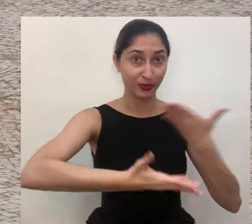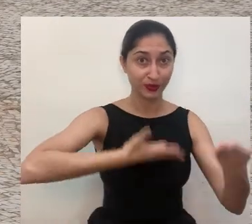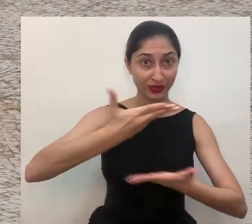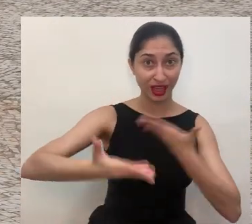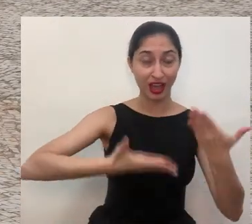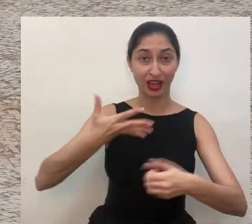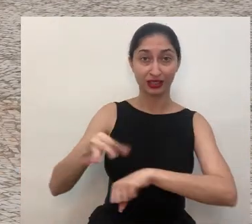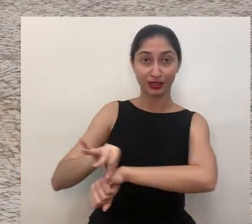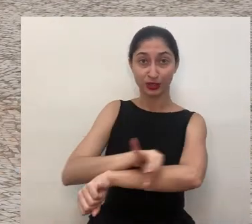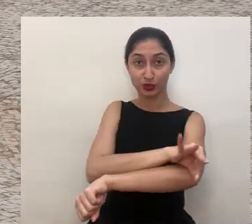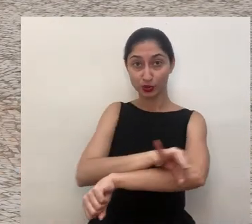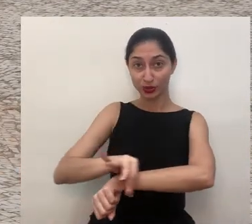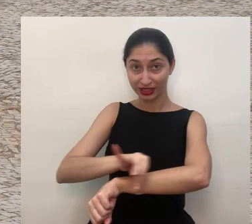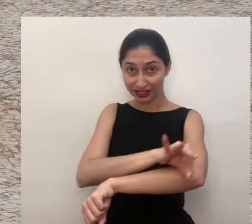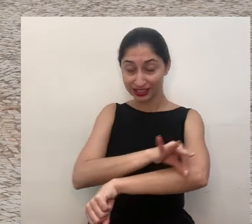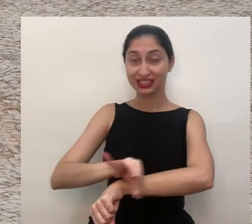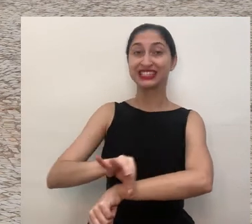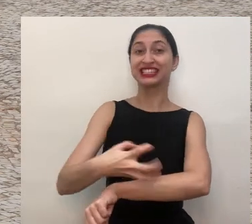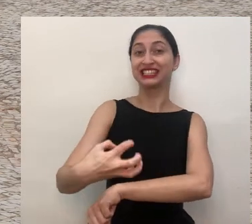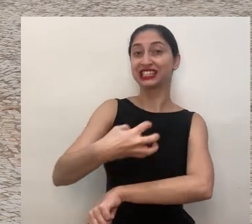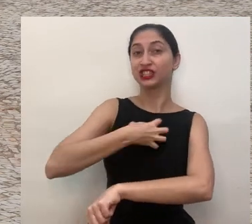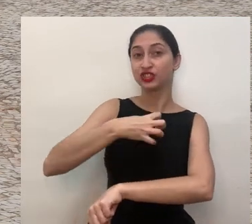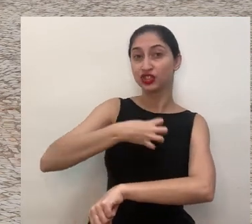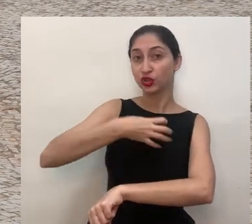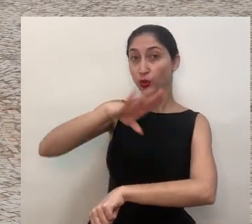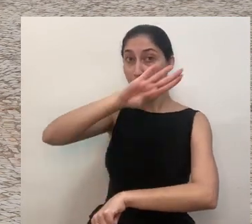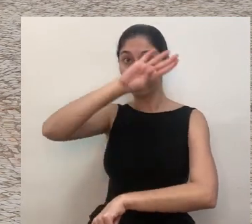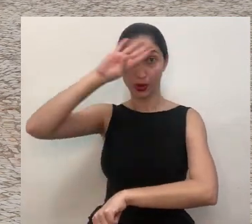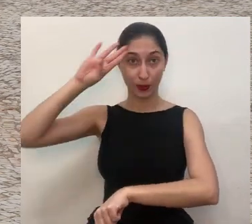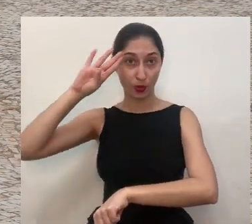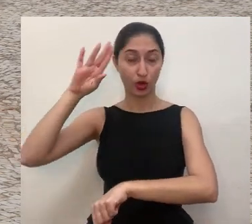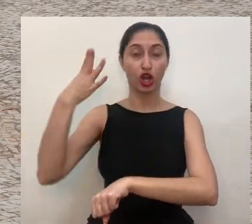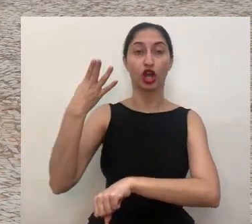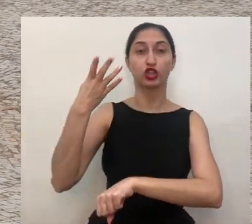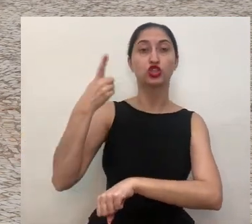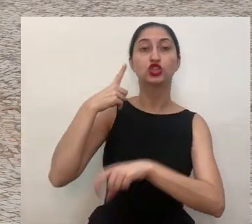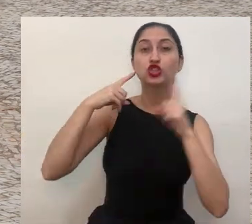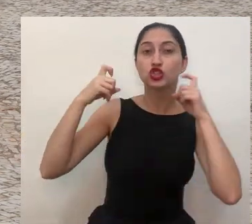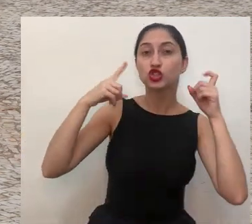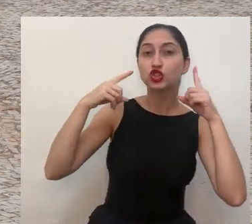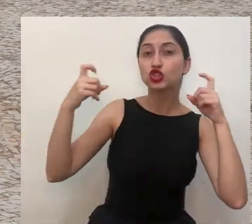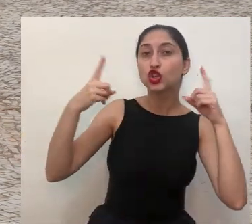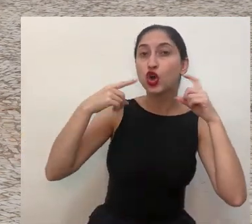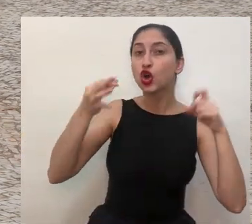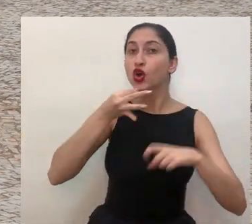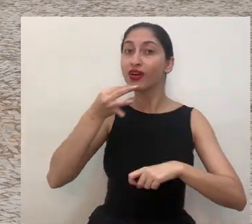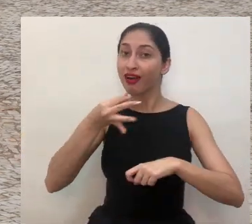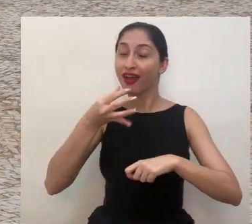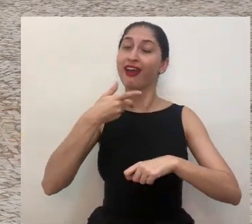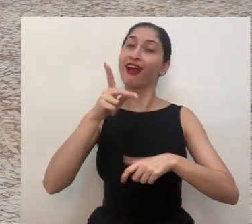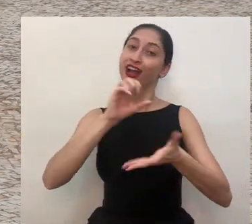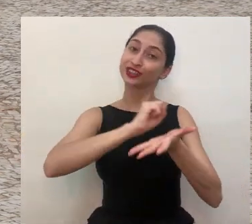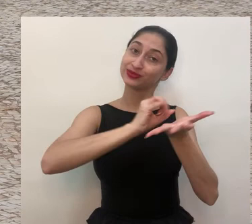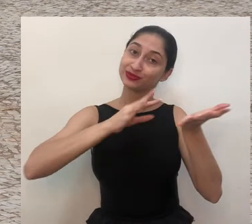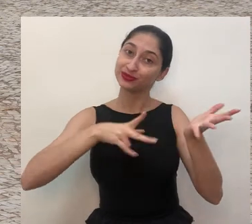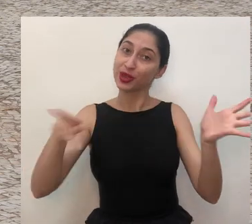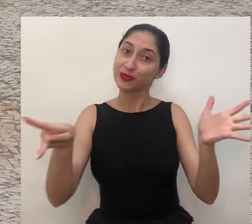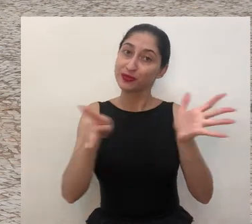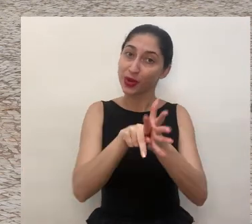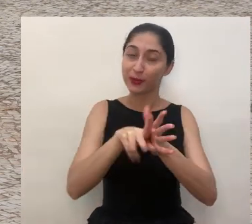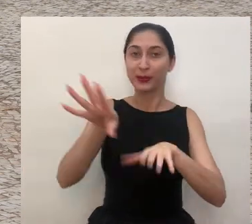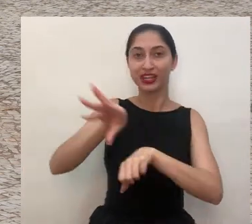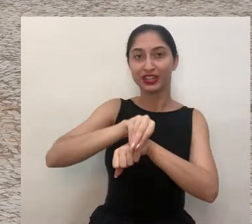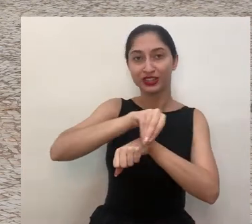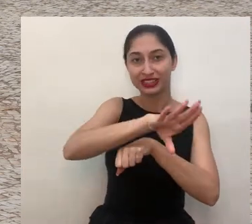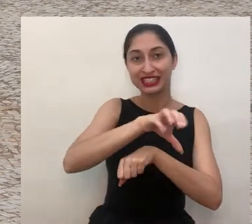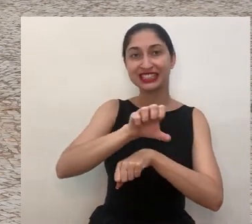dos Sentidos Pampulha Sonora. Esta é uma atividade de mediação sensorial. Você sabe o que é uma paisagem